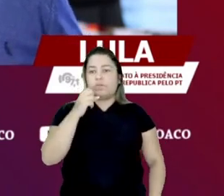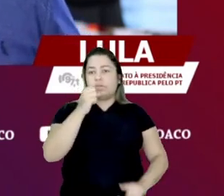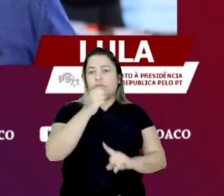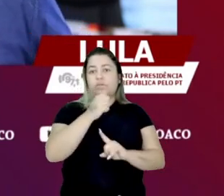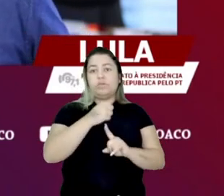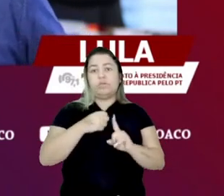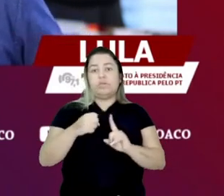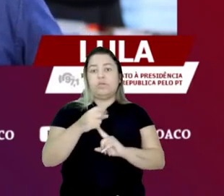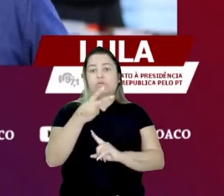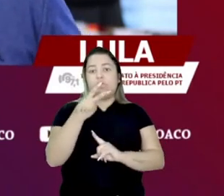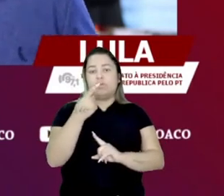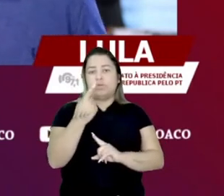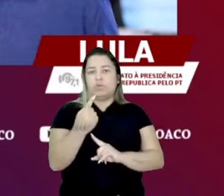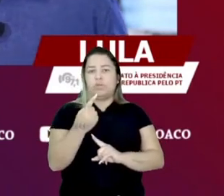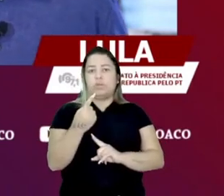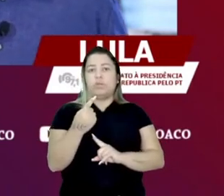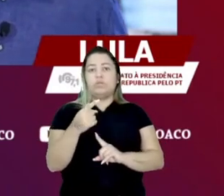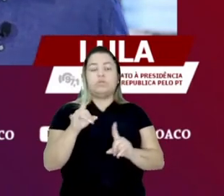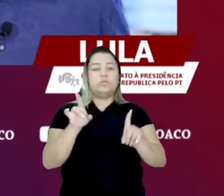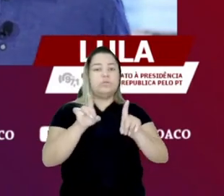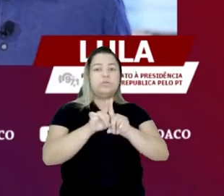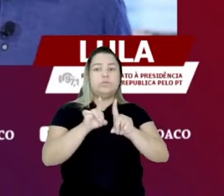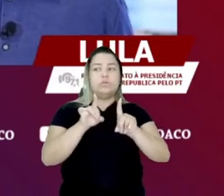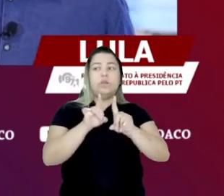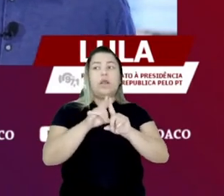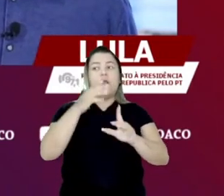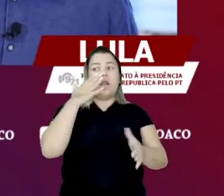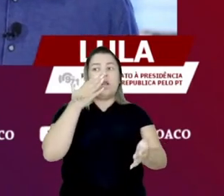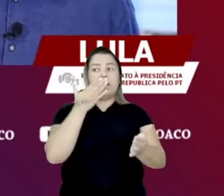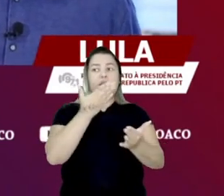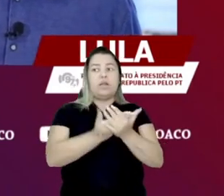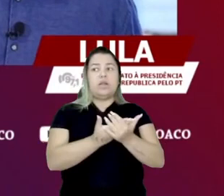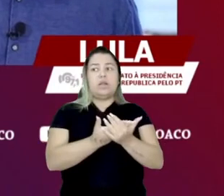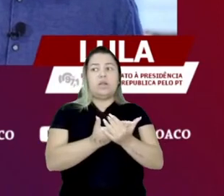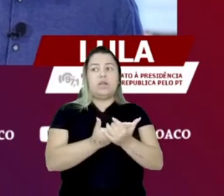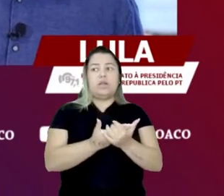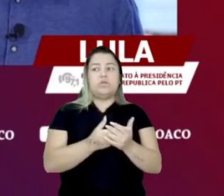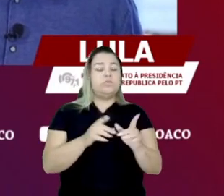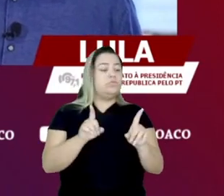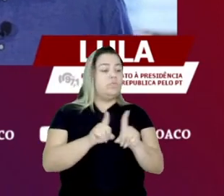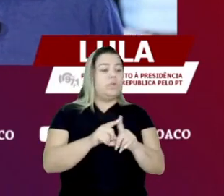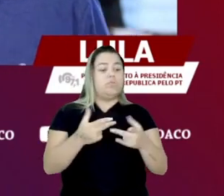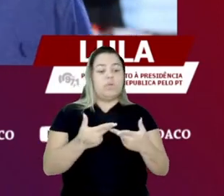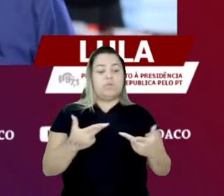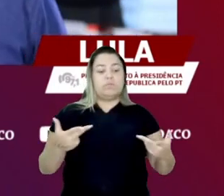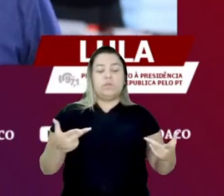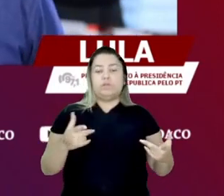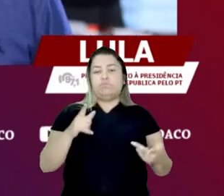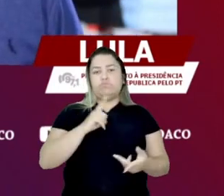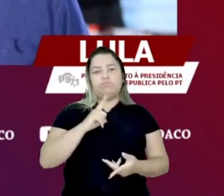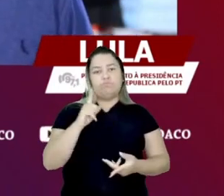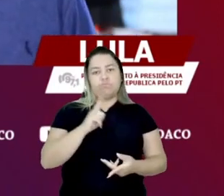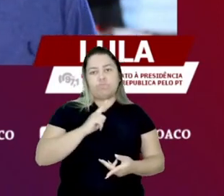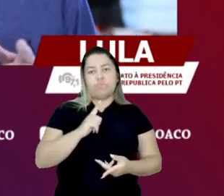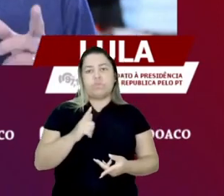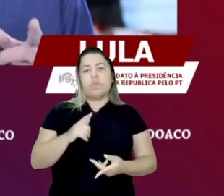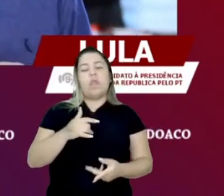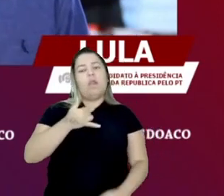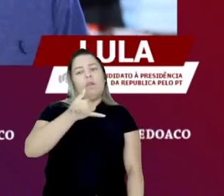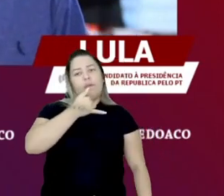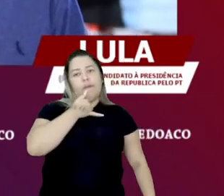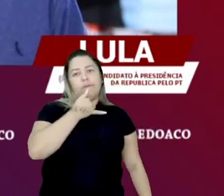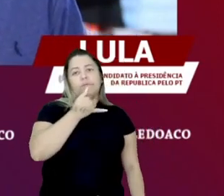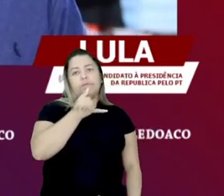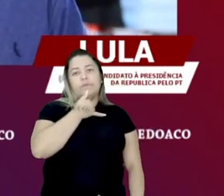Lamentavelmente, sabe, isso vai demorar para ser apagado da história brasileira. Mas o tempo se encarrega de dizer a verdade. Você está